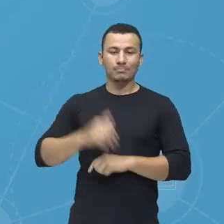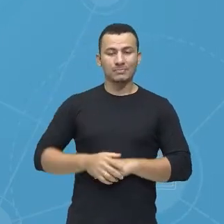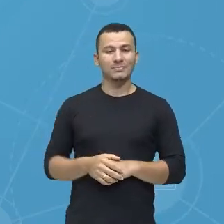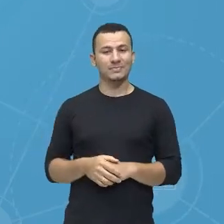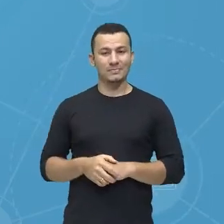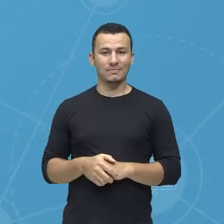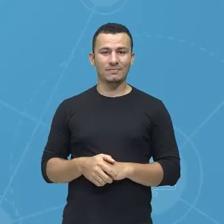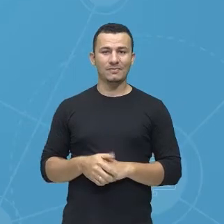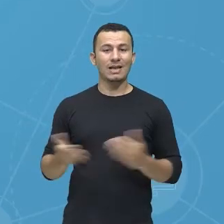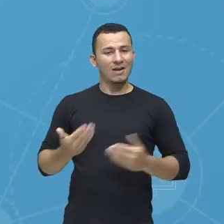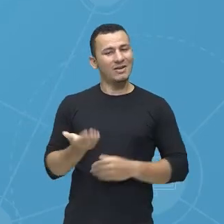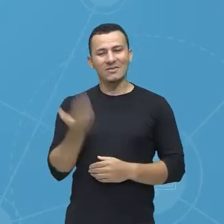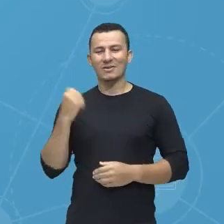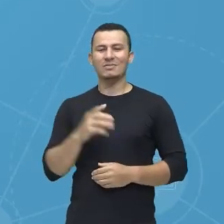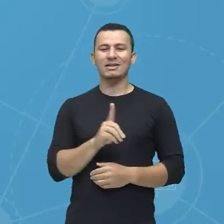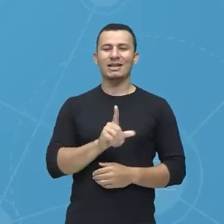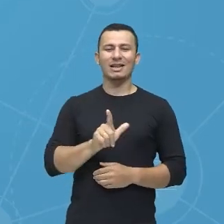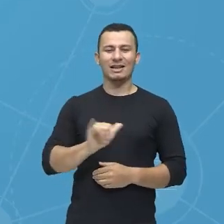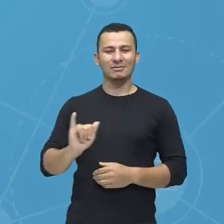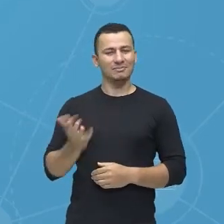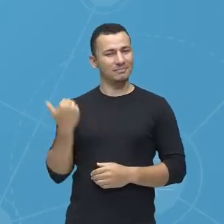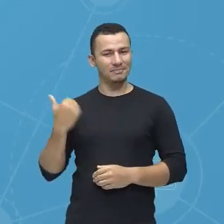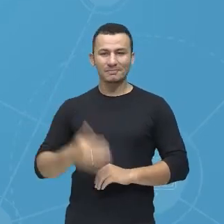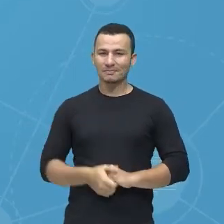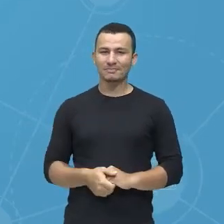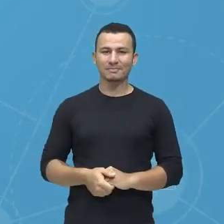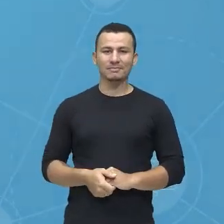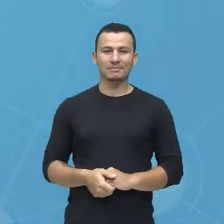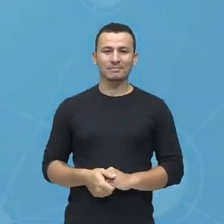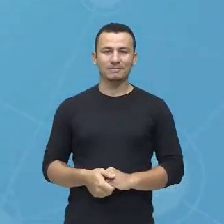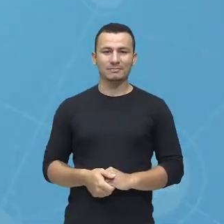Pessoal, vamos para a nossa DLI?